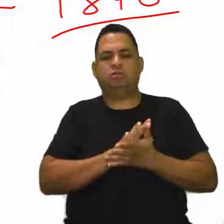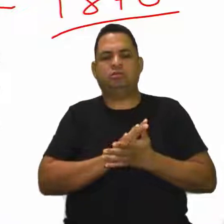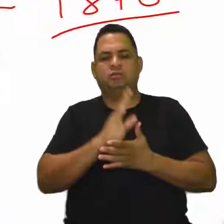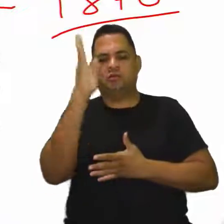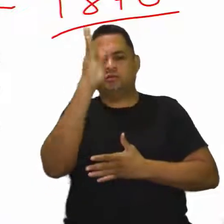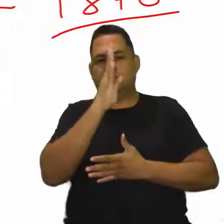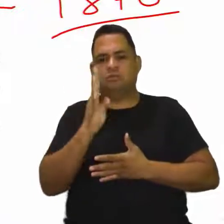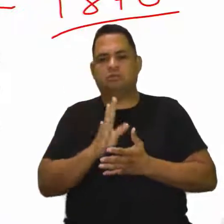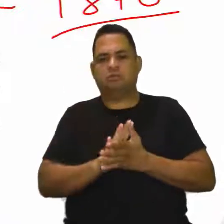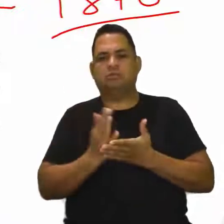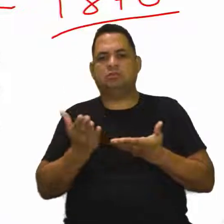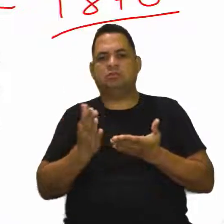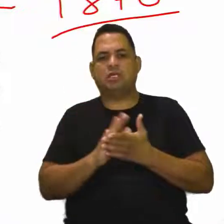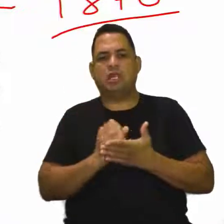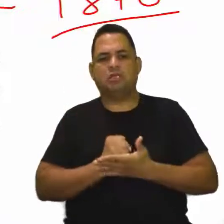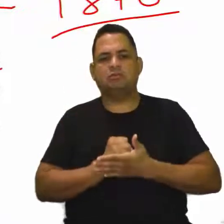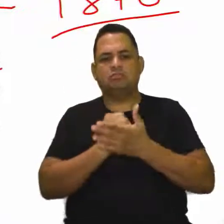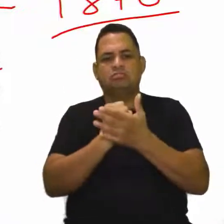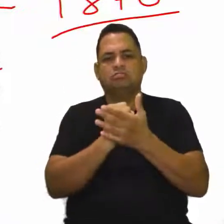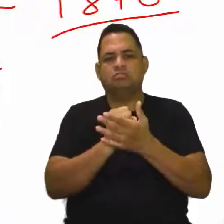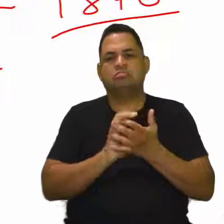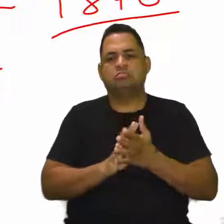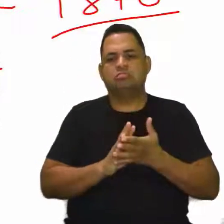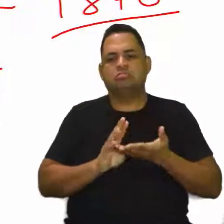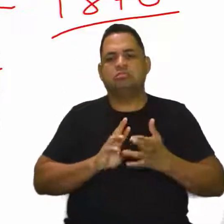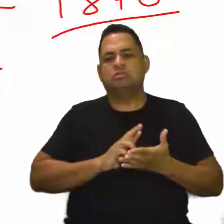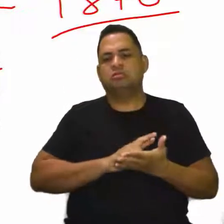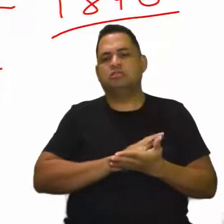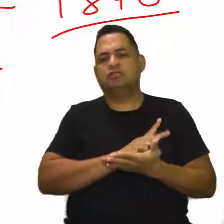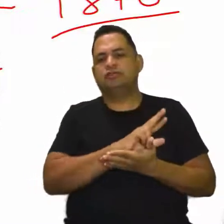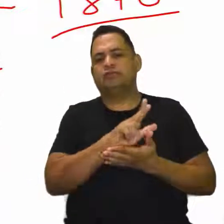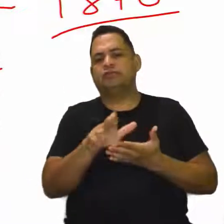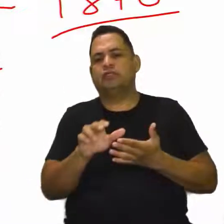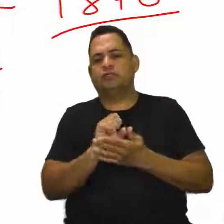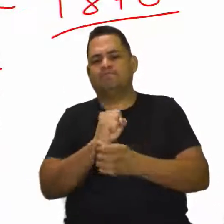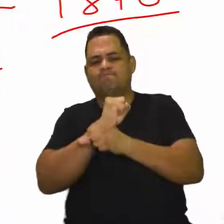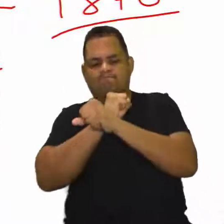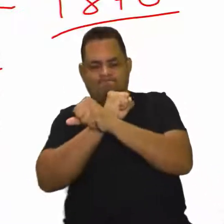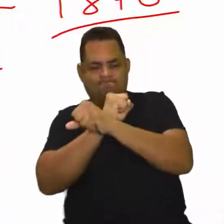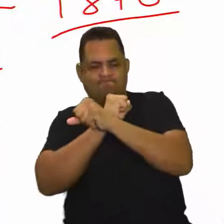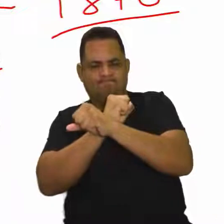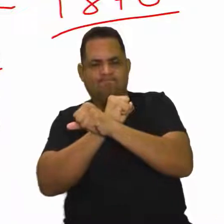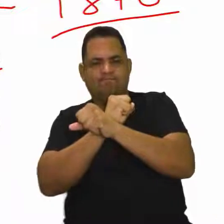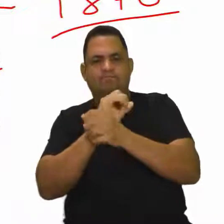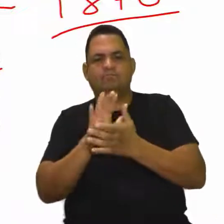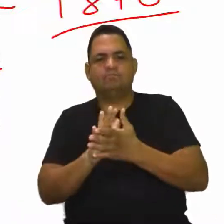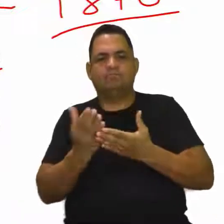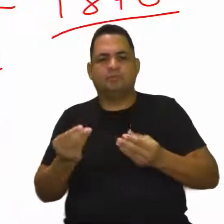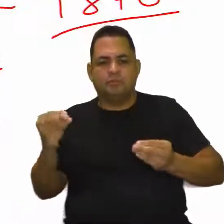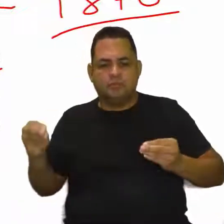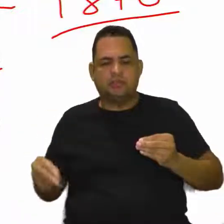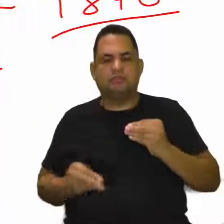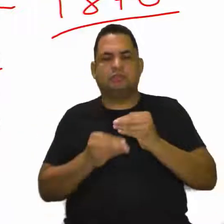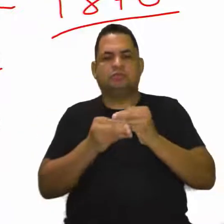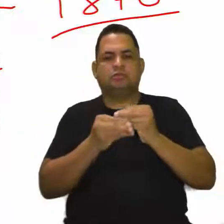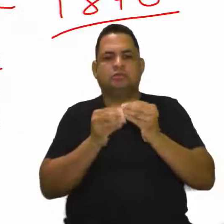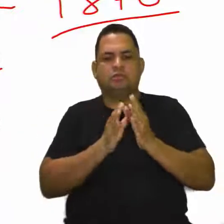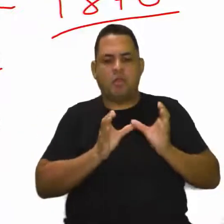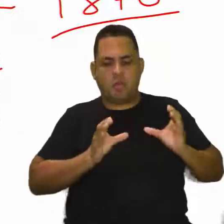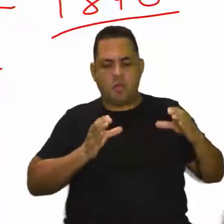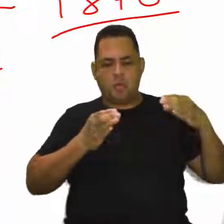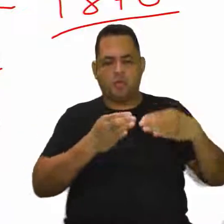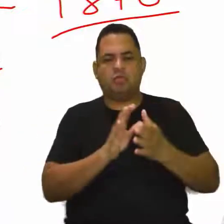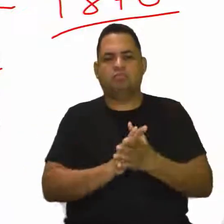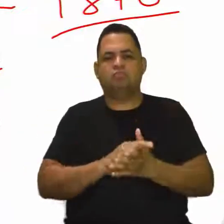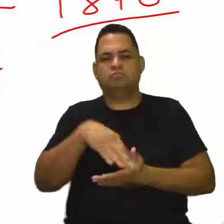tarefa, contribuíram milhares de escravos que foram incorporados à tropa